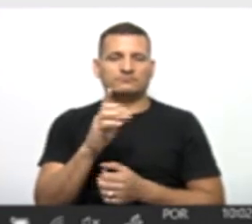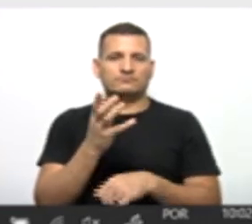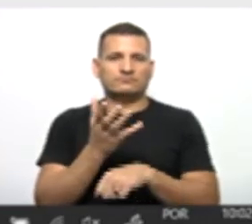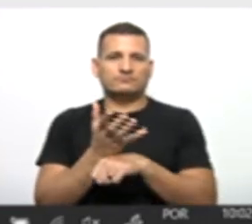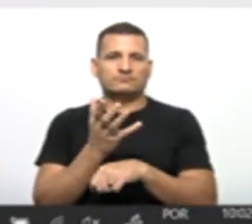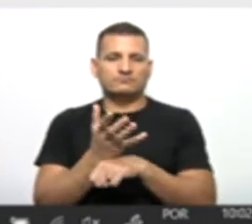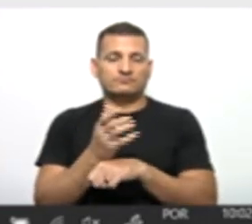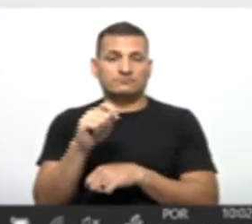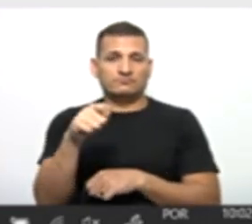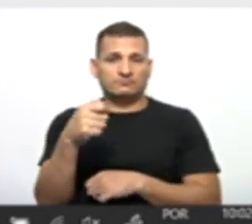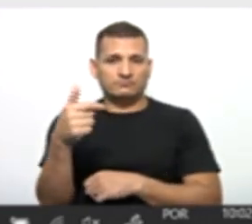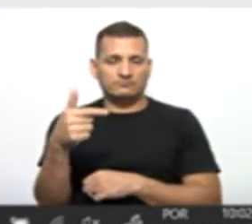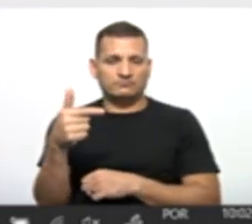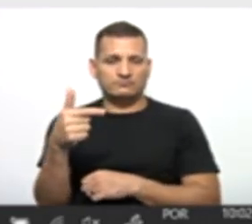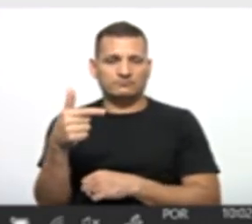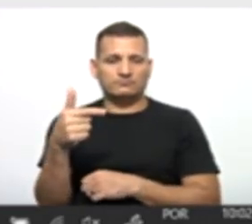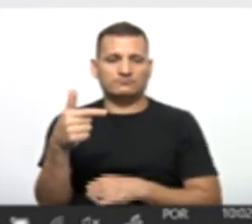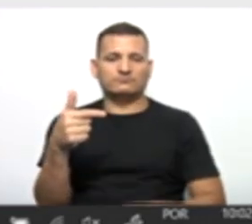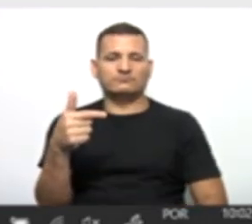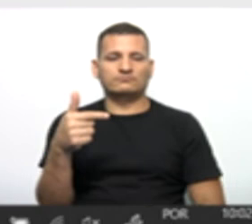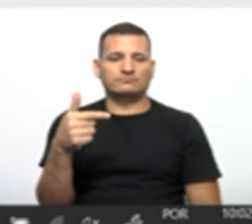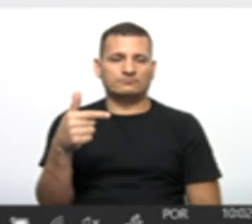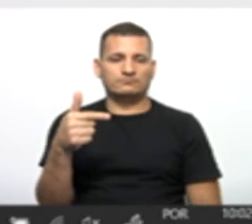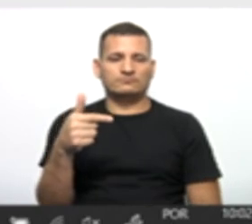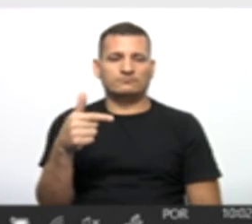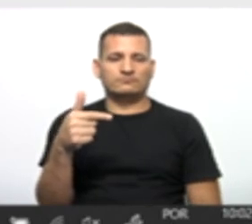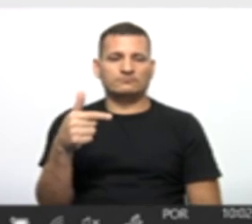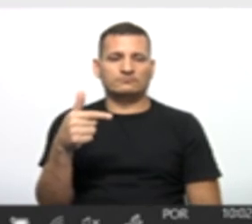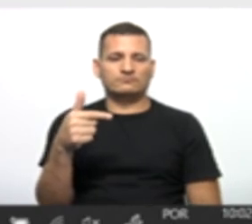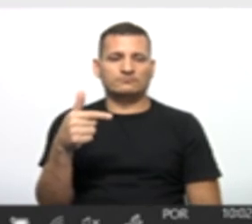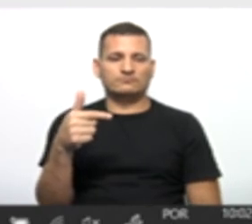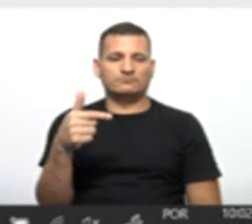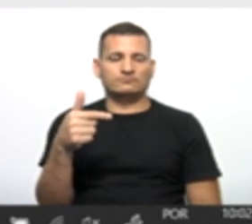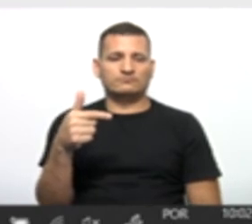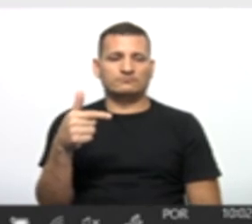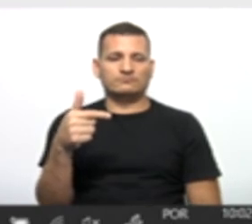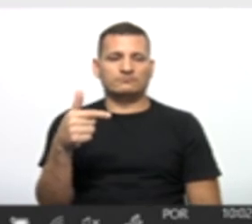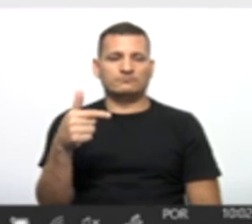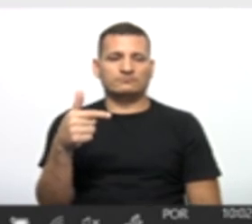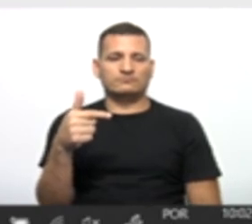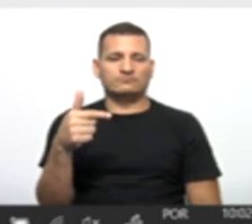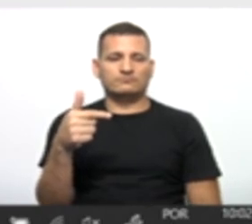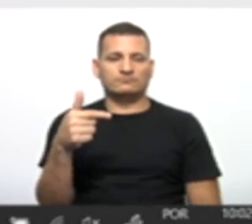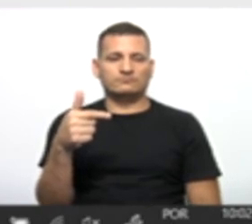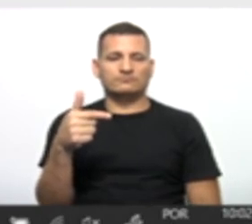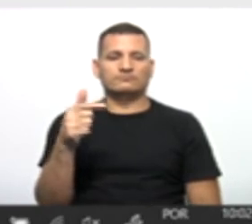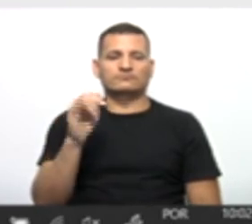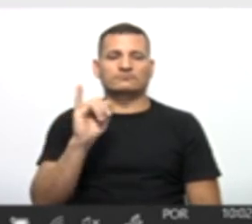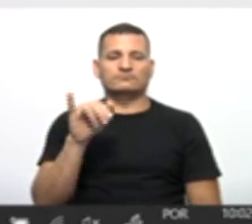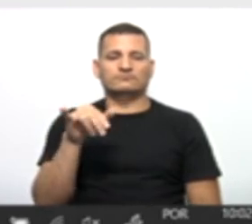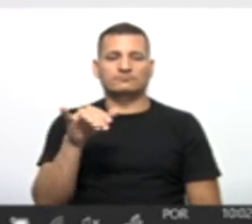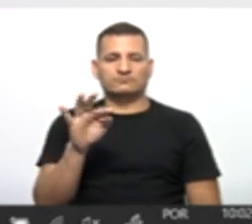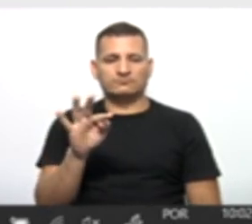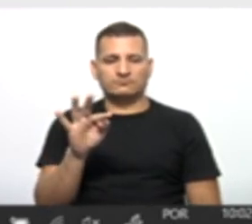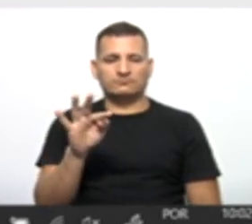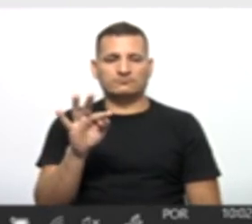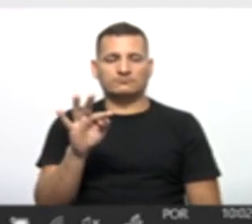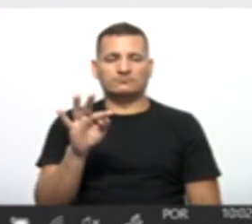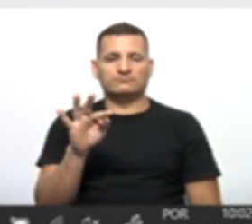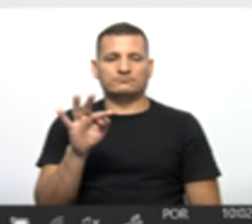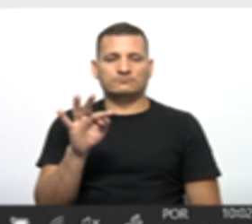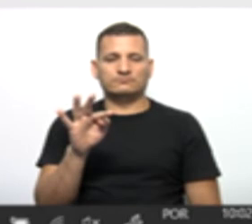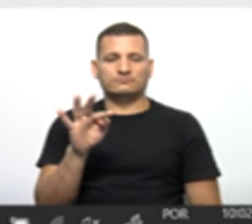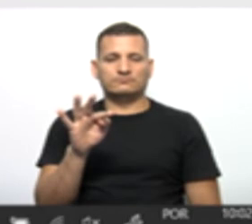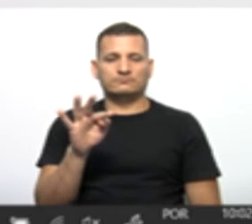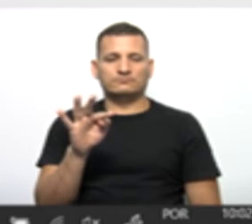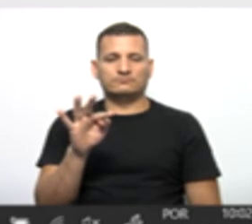ID disciplina, que é do tipo inteiro, a nossa chave estrangeira, né, é de disciplina, do tipo inteiro, também não pode ser nulo. E aqui